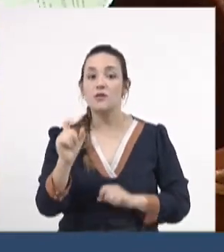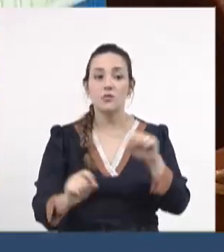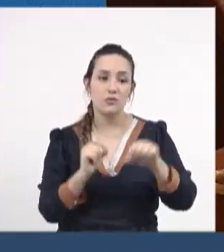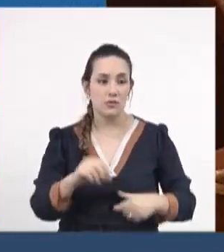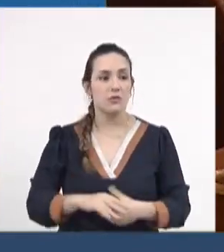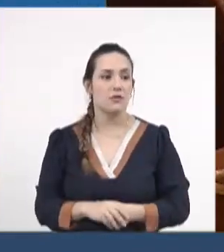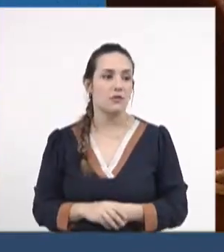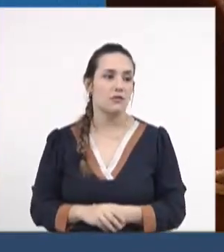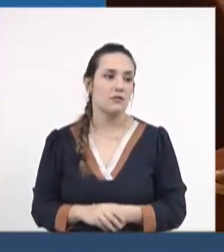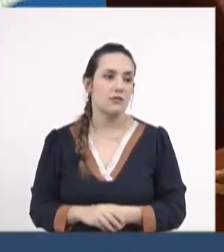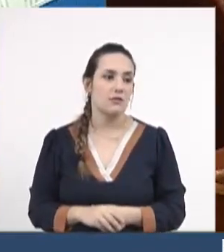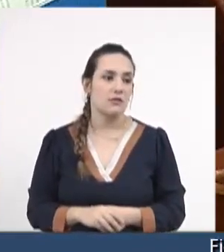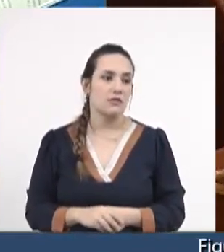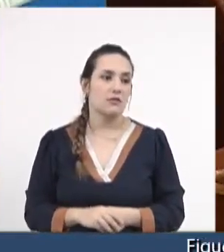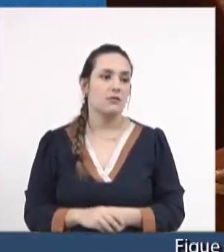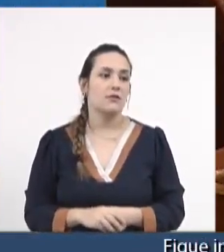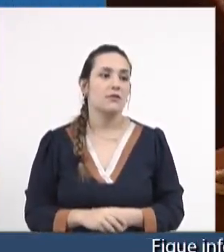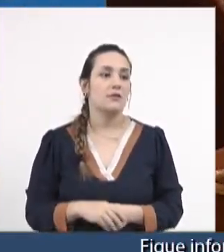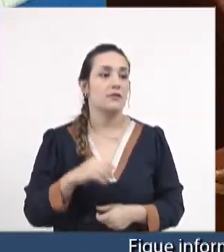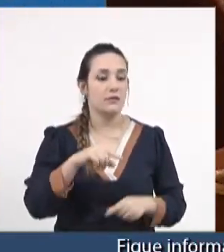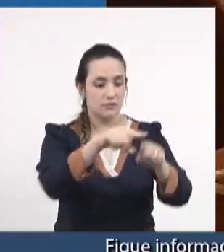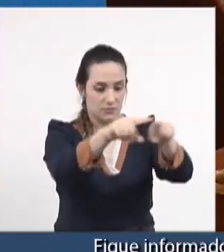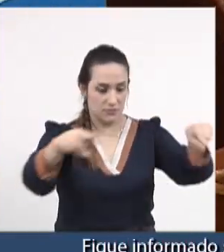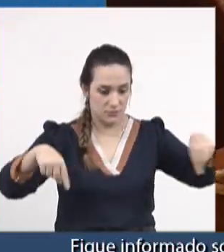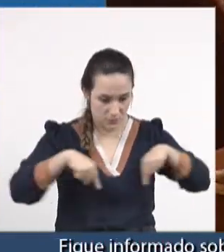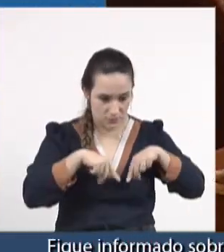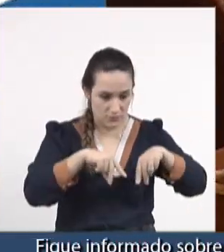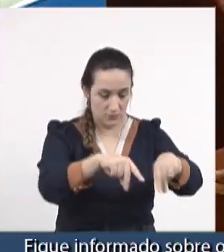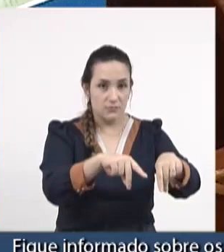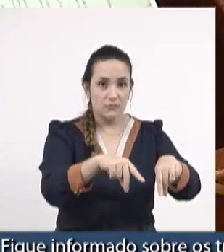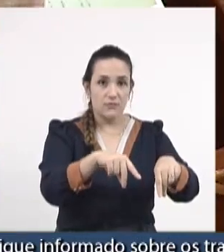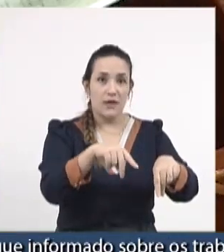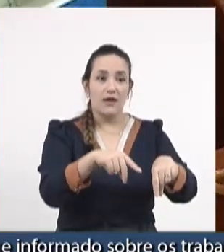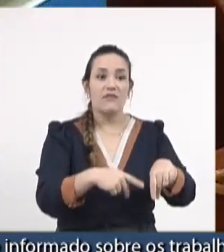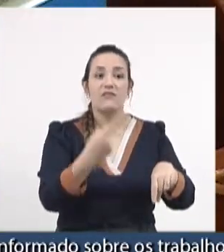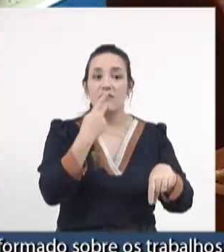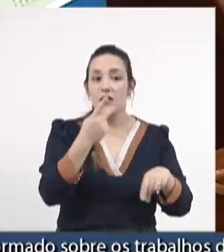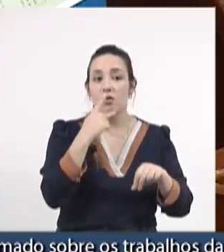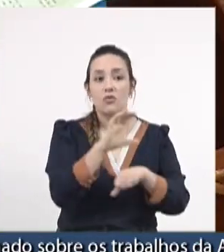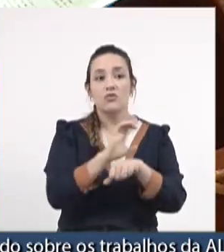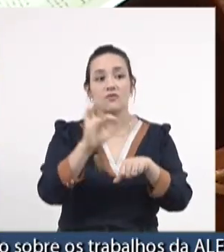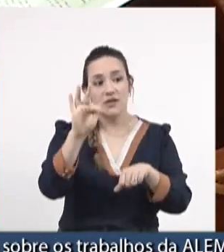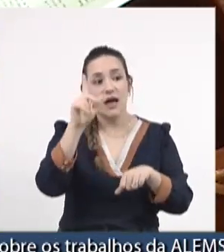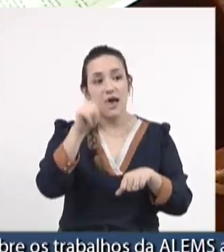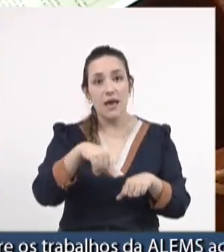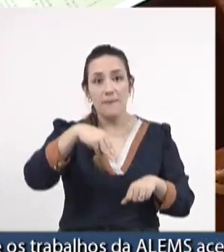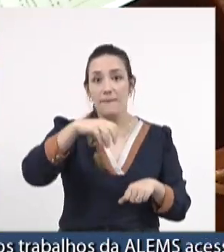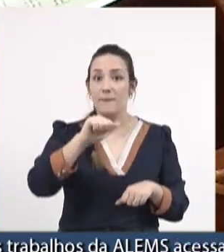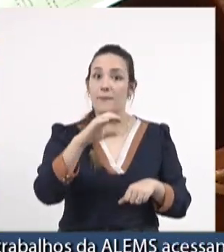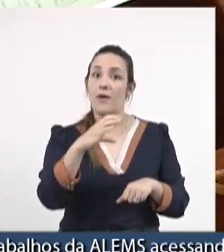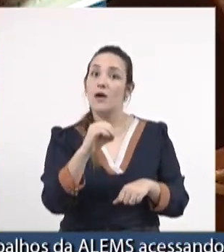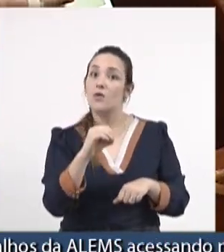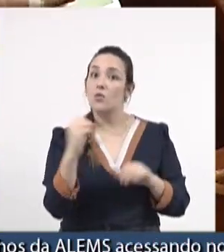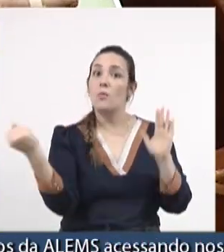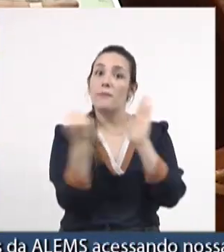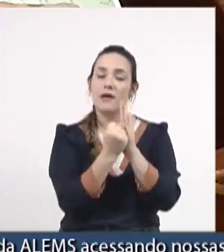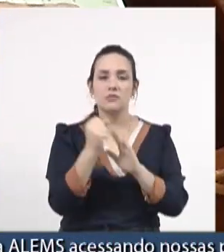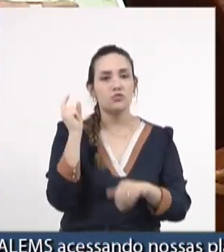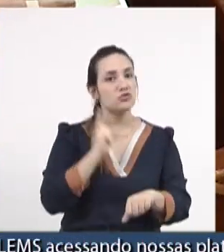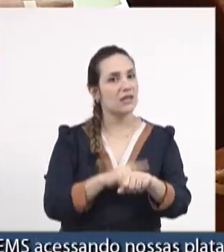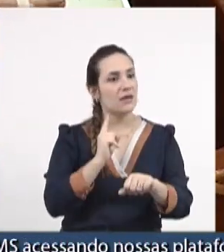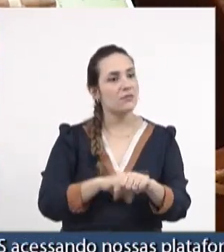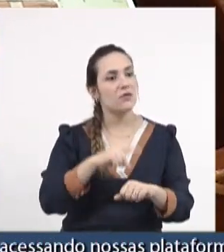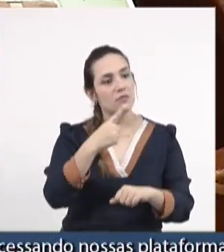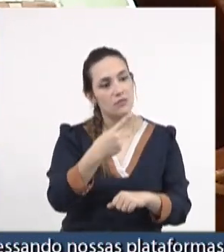dizer? O marco temporal é de 1988, está escrito na Constituição, tem que cumprir. E quando julgou